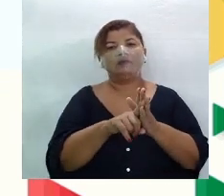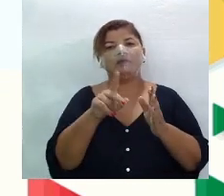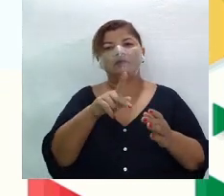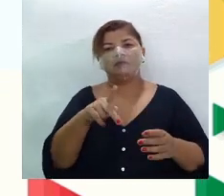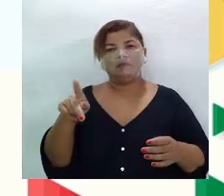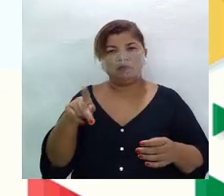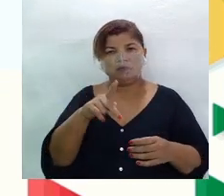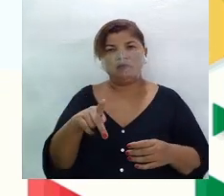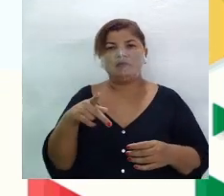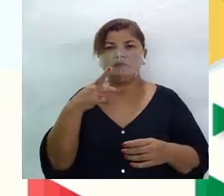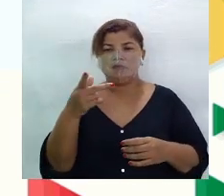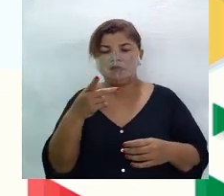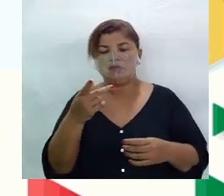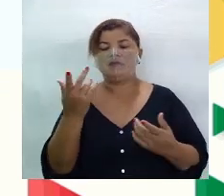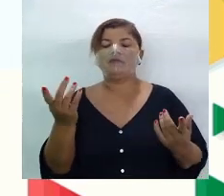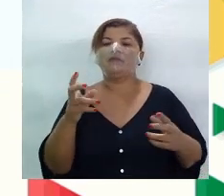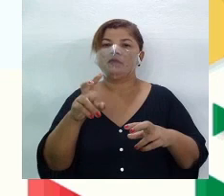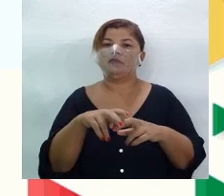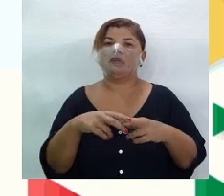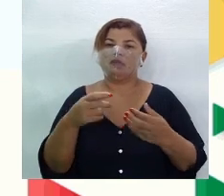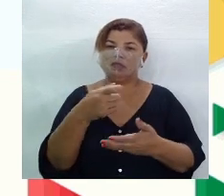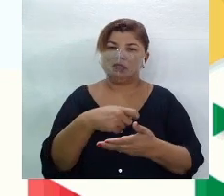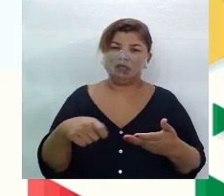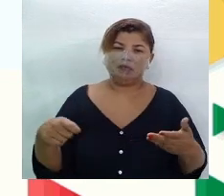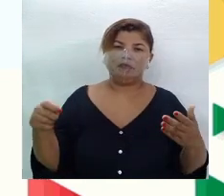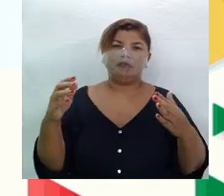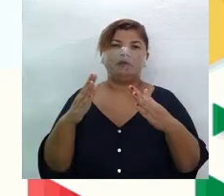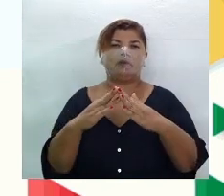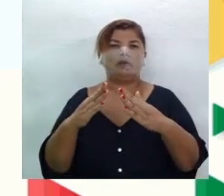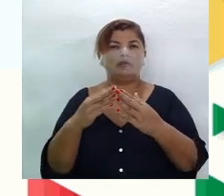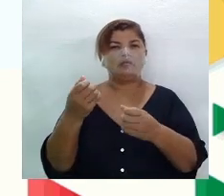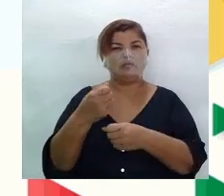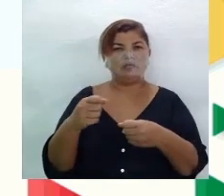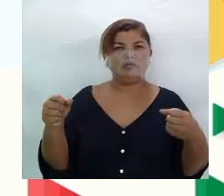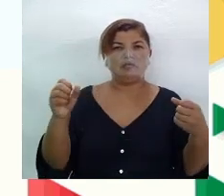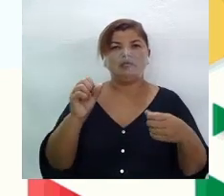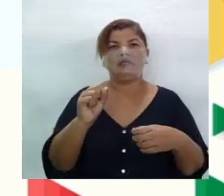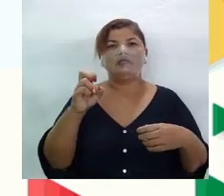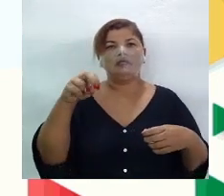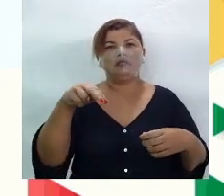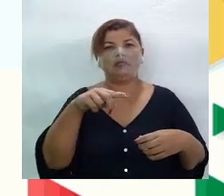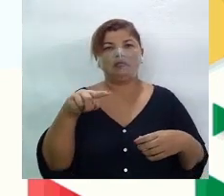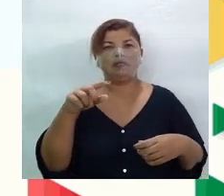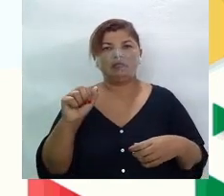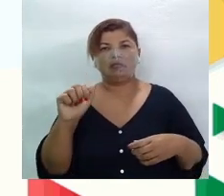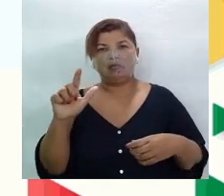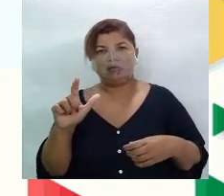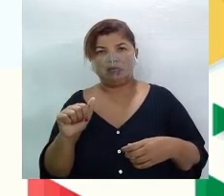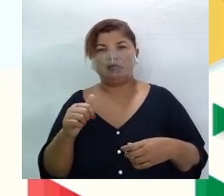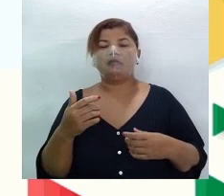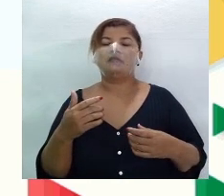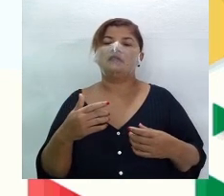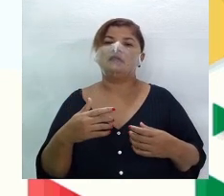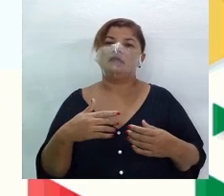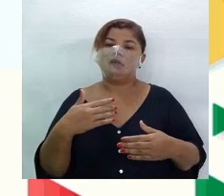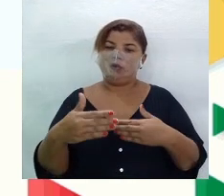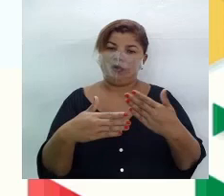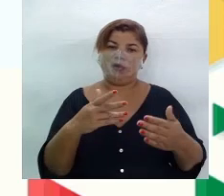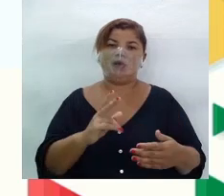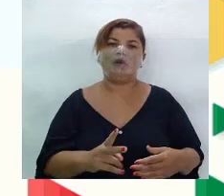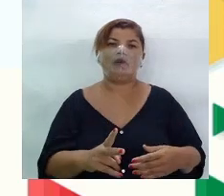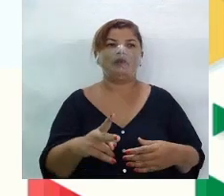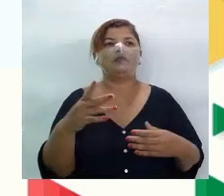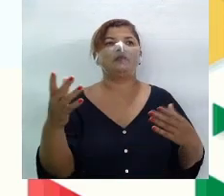justamente por escrever Casa Grande, Senzala, Sobrados e Mocambos, Ordem e Progresso. E hoje vamos adentrar neste